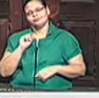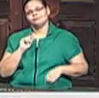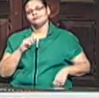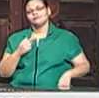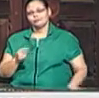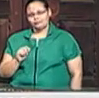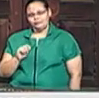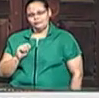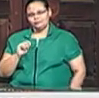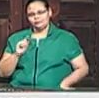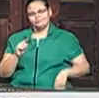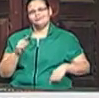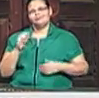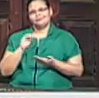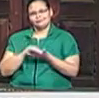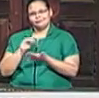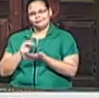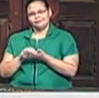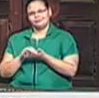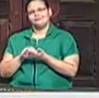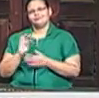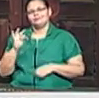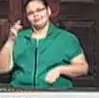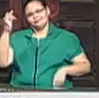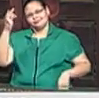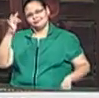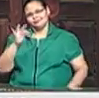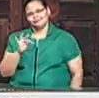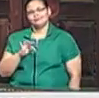Foi deficiência técnica.